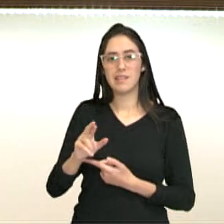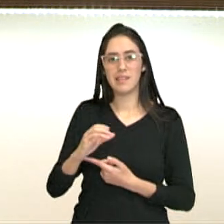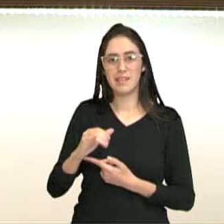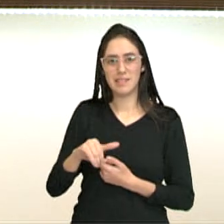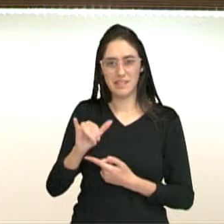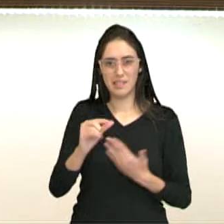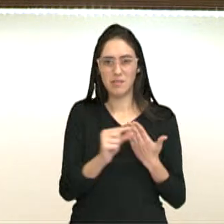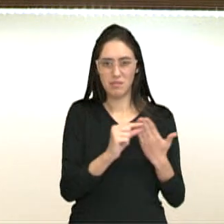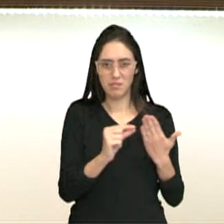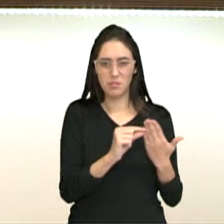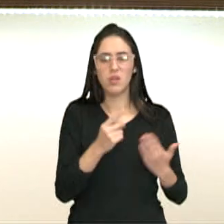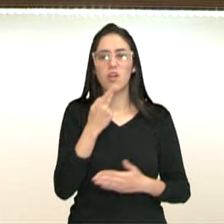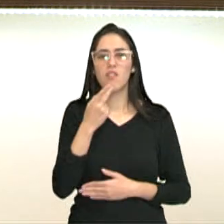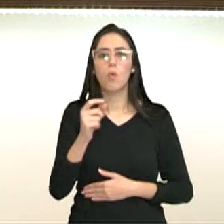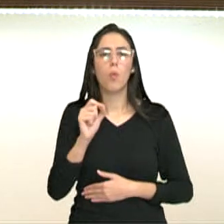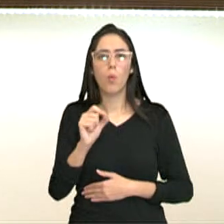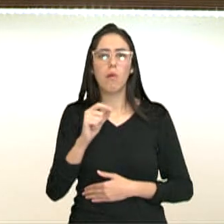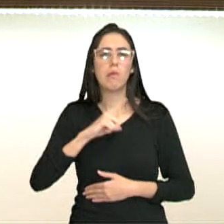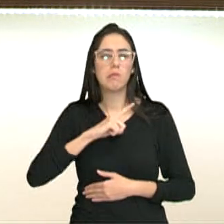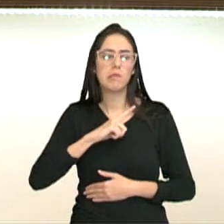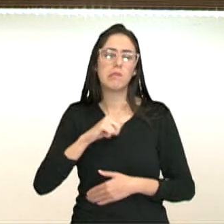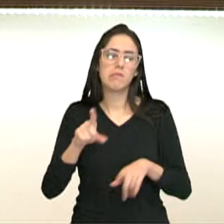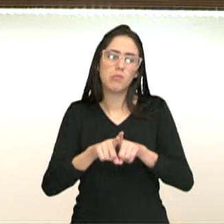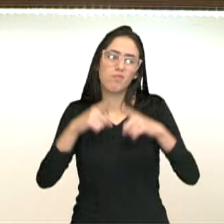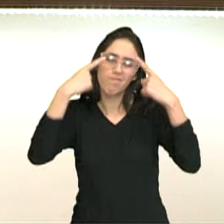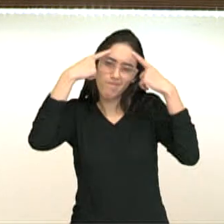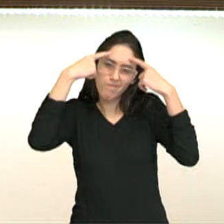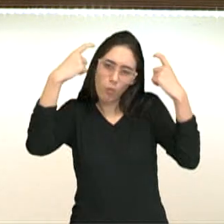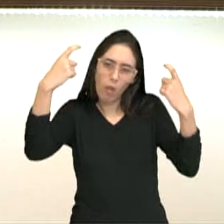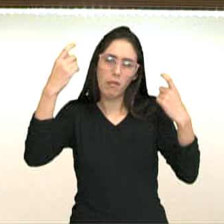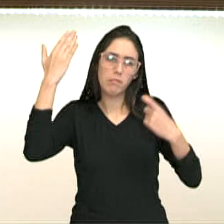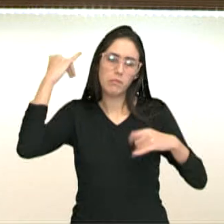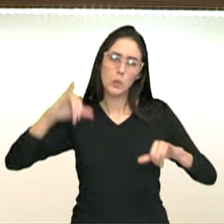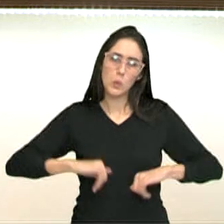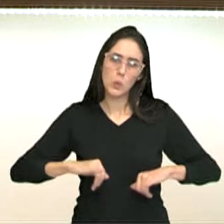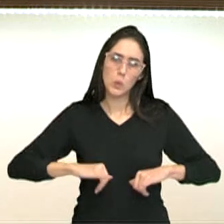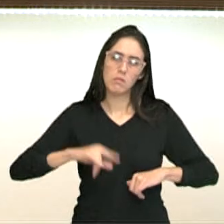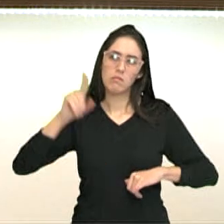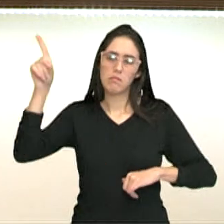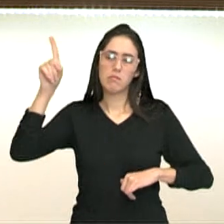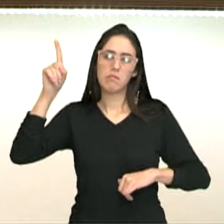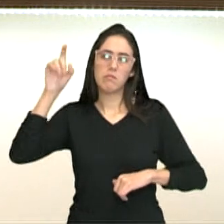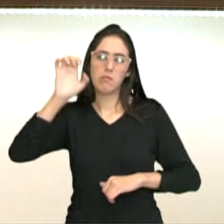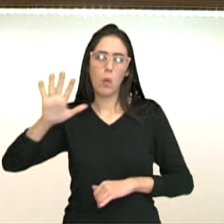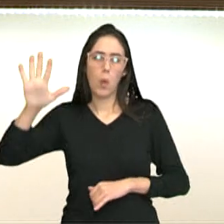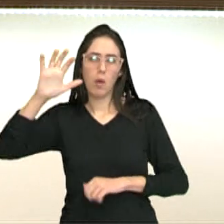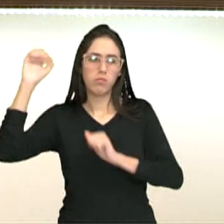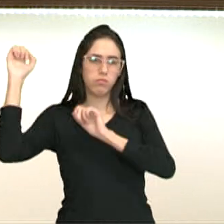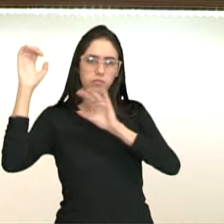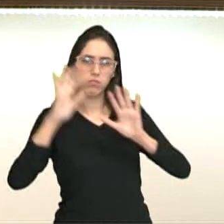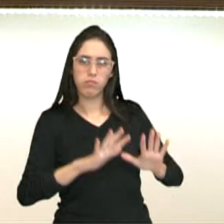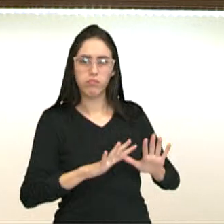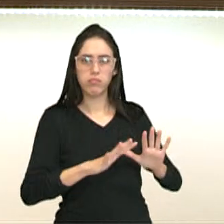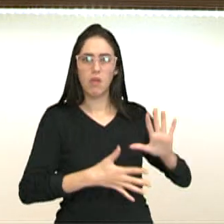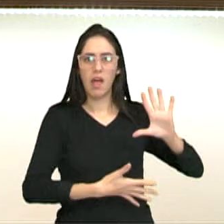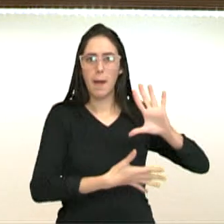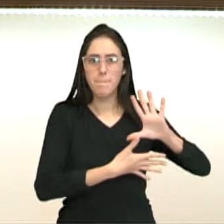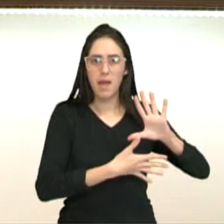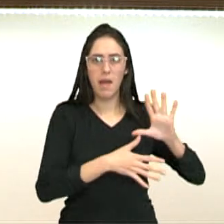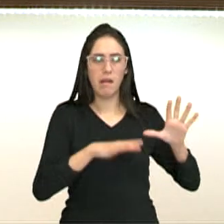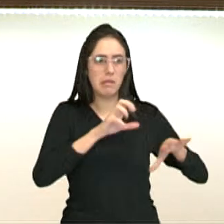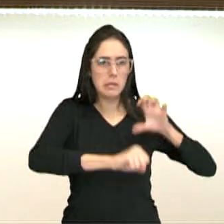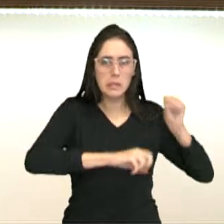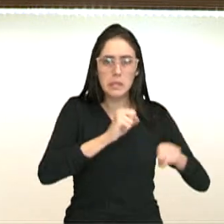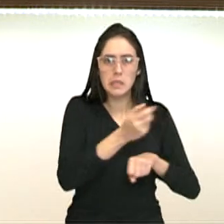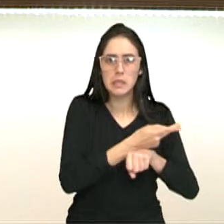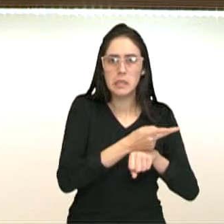também violento, exploratório da colonização europeia sobre as Américas e especificamente